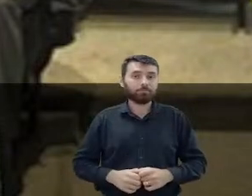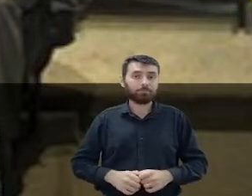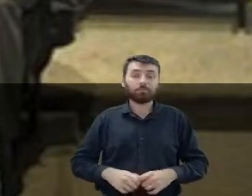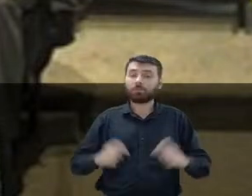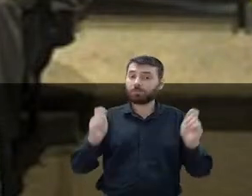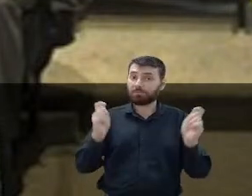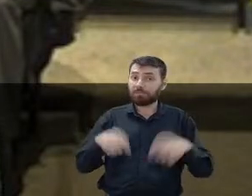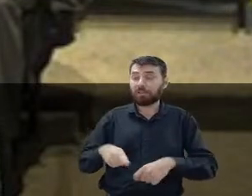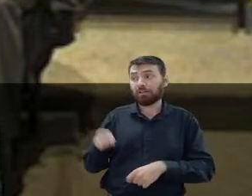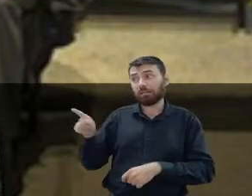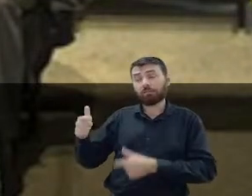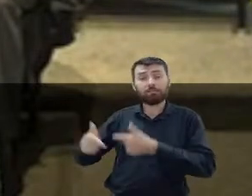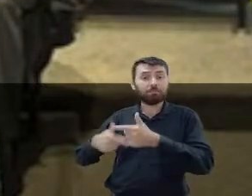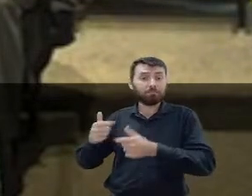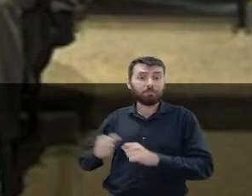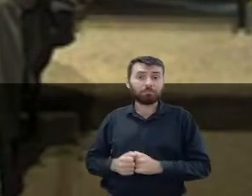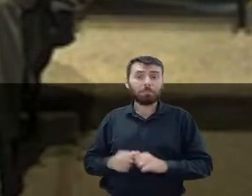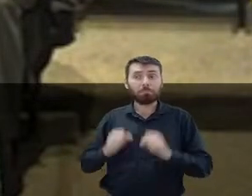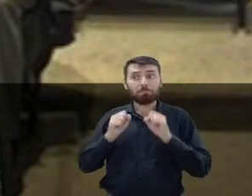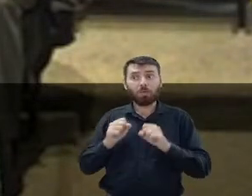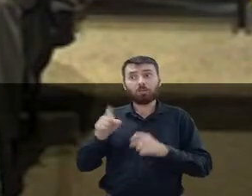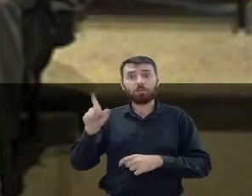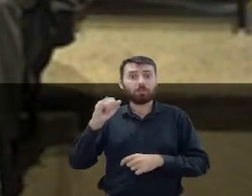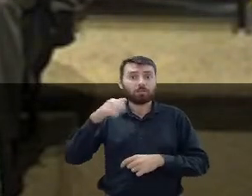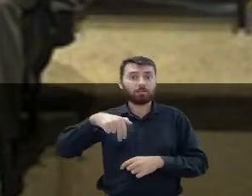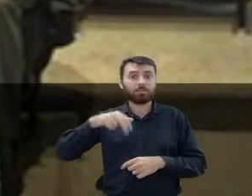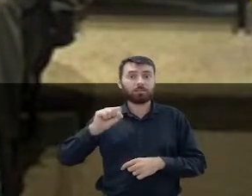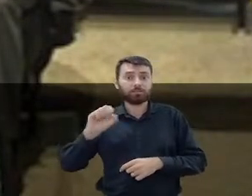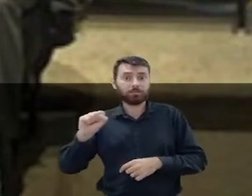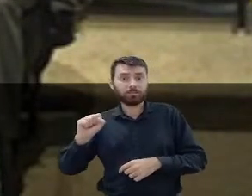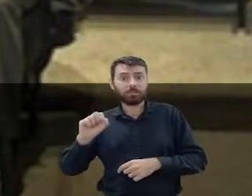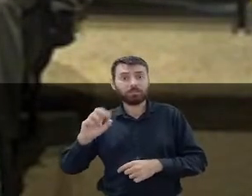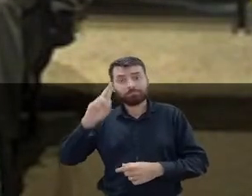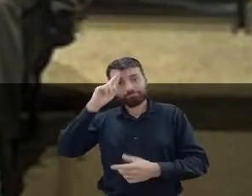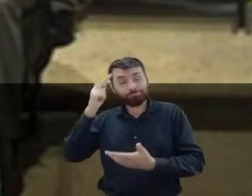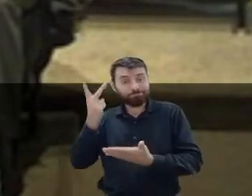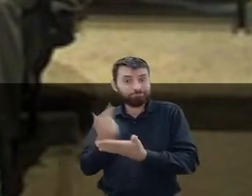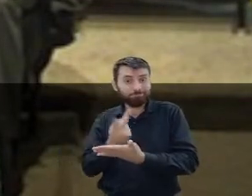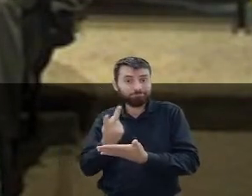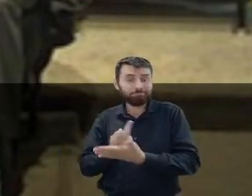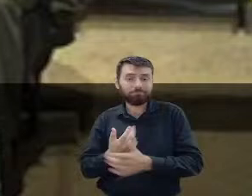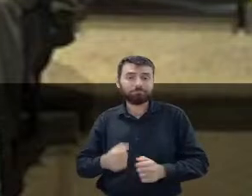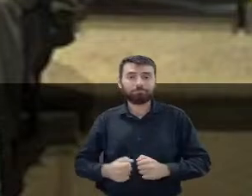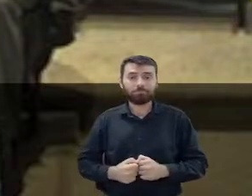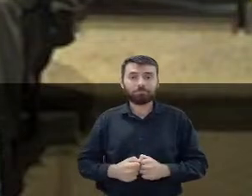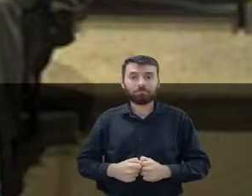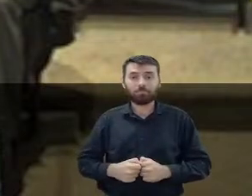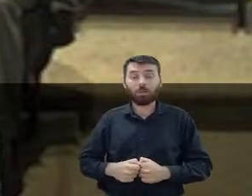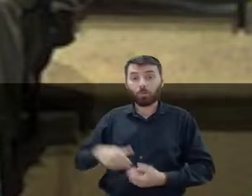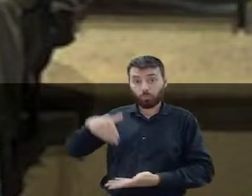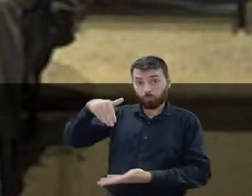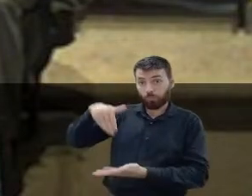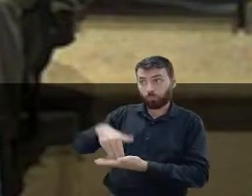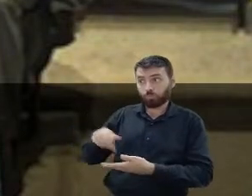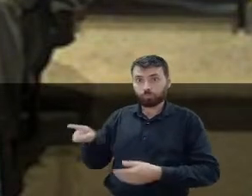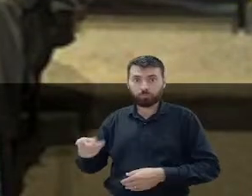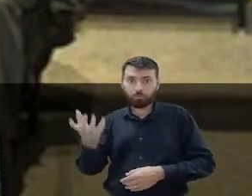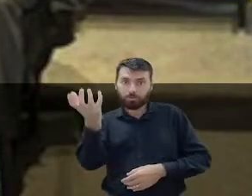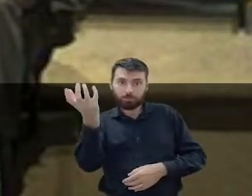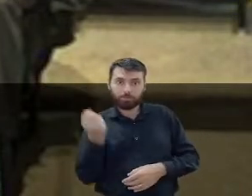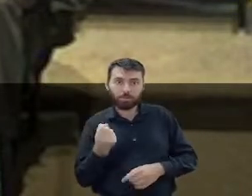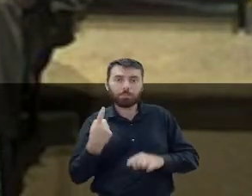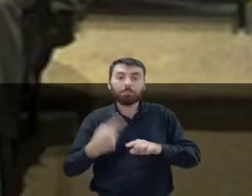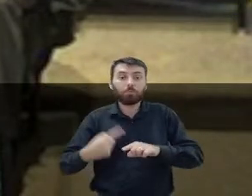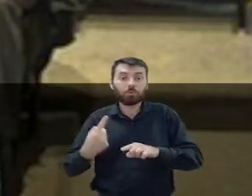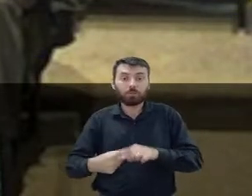nos garante que não foi um erro do INSS? Aliás, o último benefício não foi nem pela incapacidade laboral. O último benefício foi indeferido